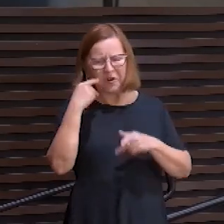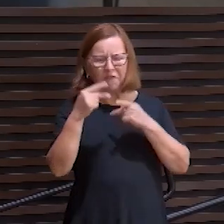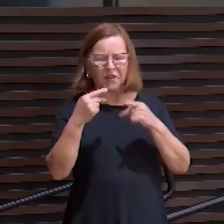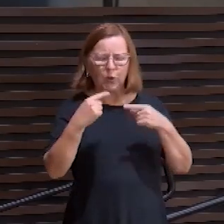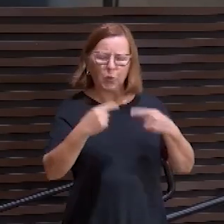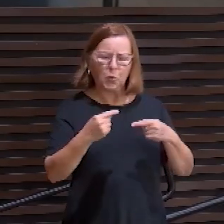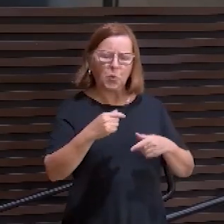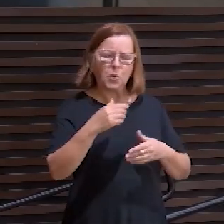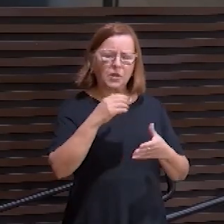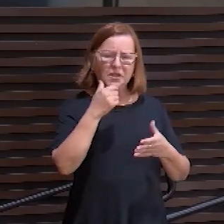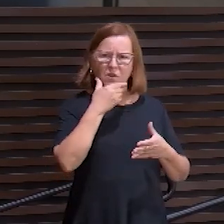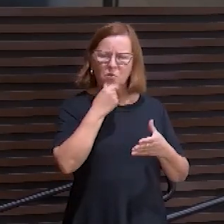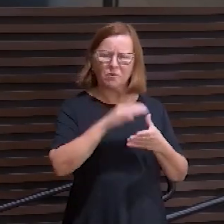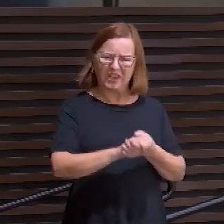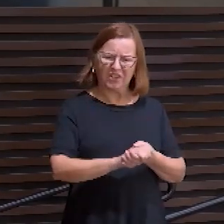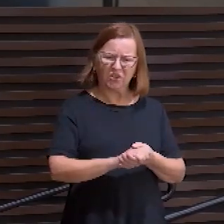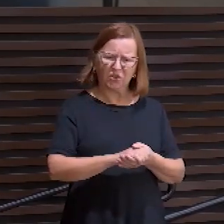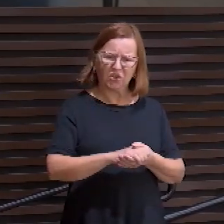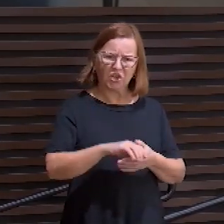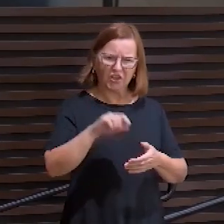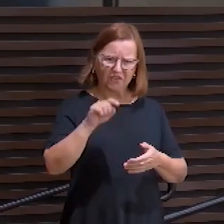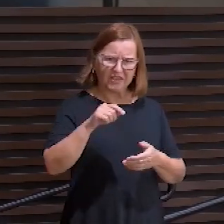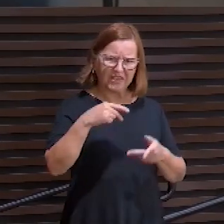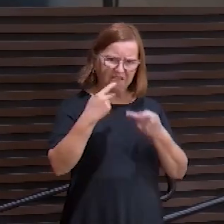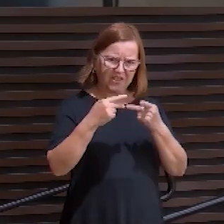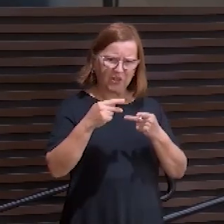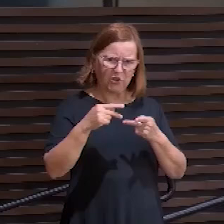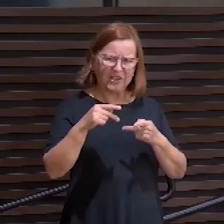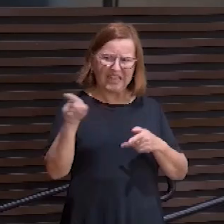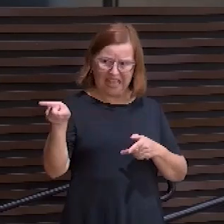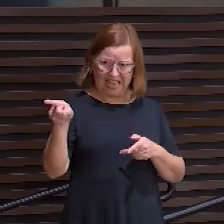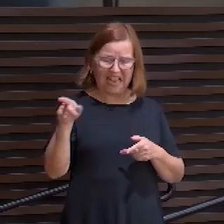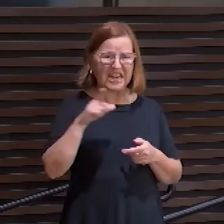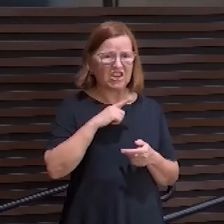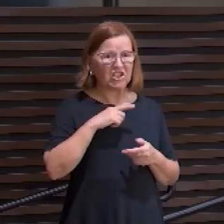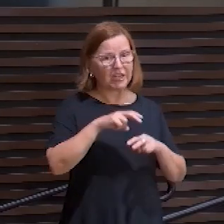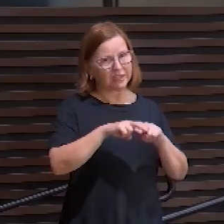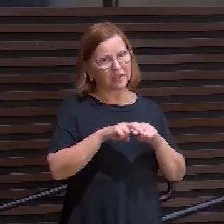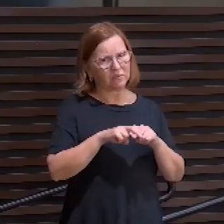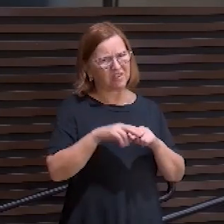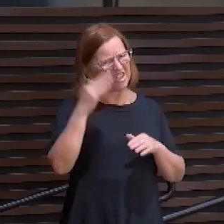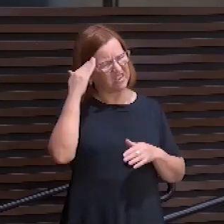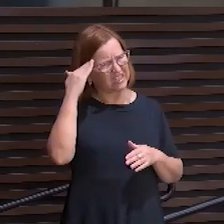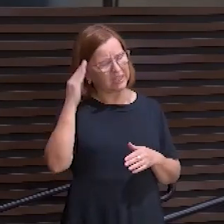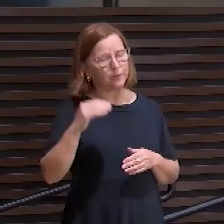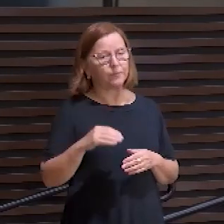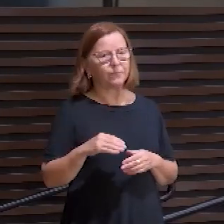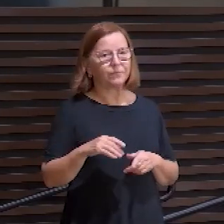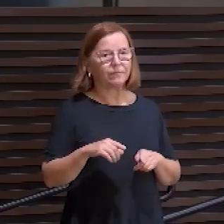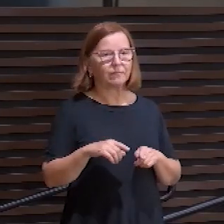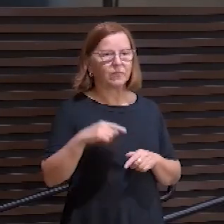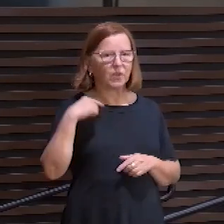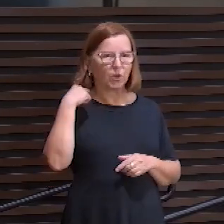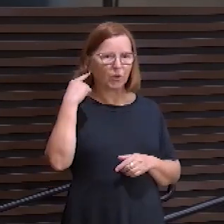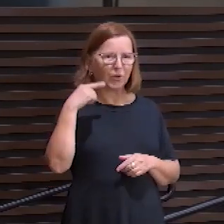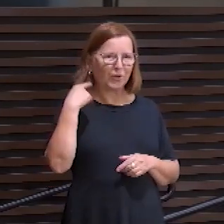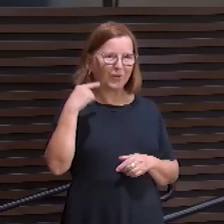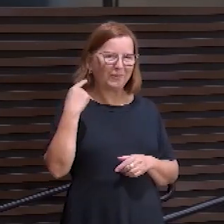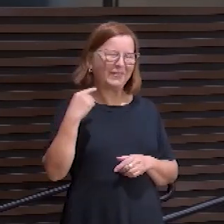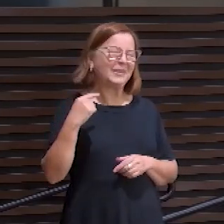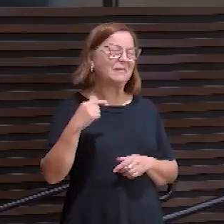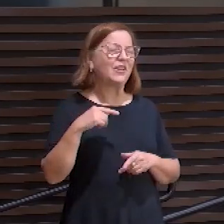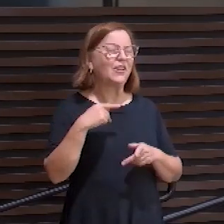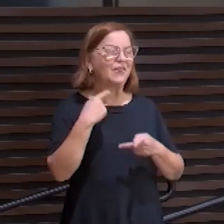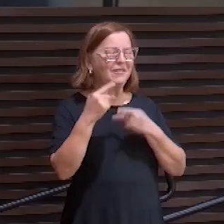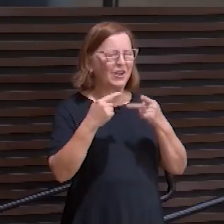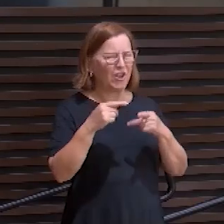razão. Eu não estou entendendo o senhor. E ele disse, você também tem razão.